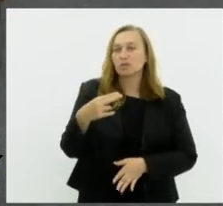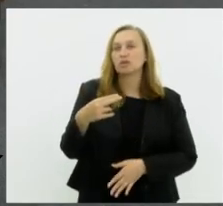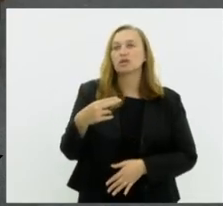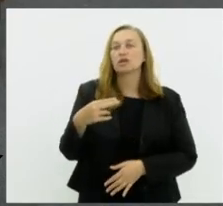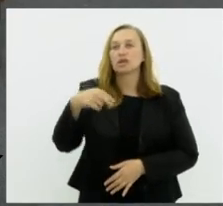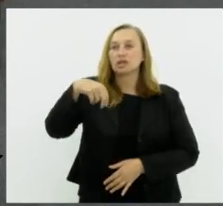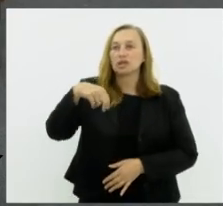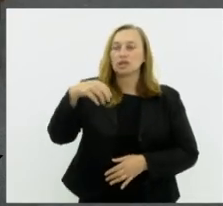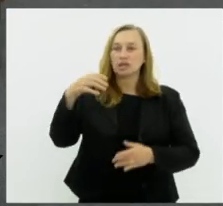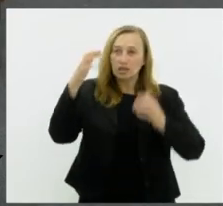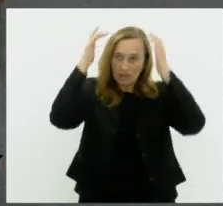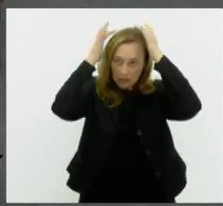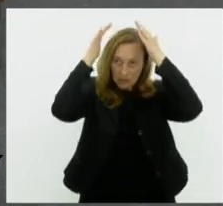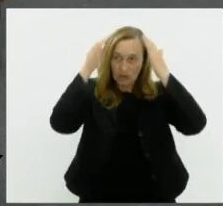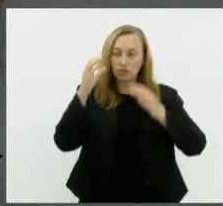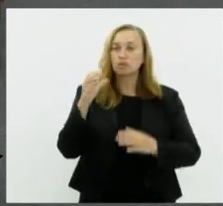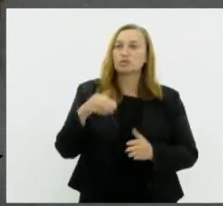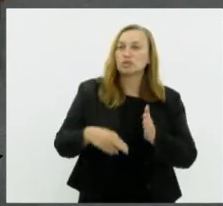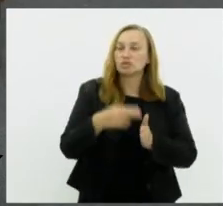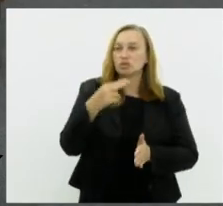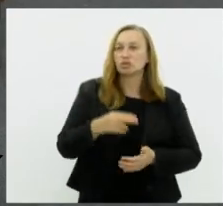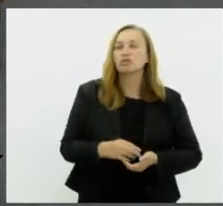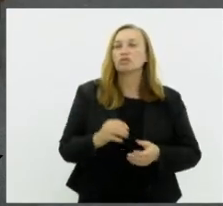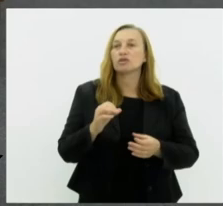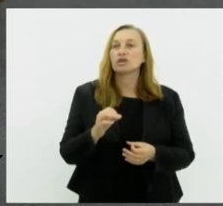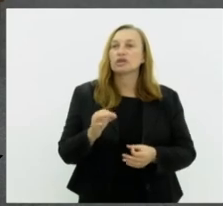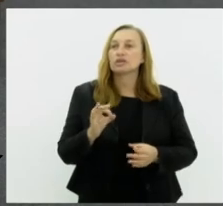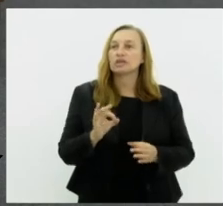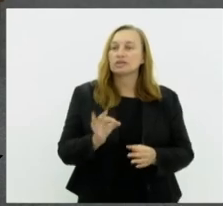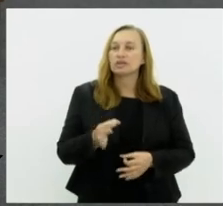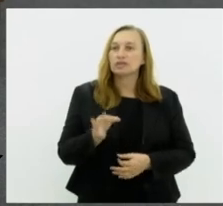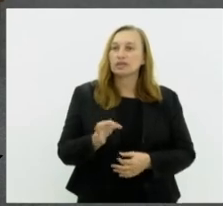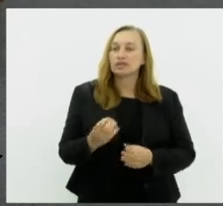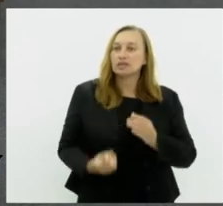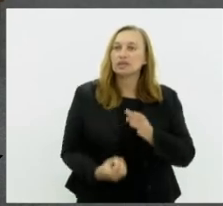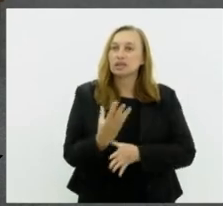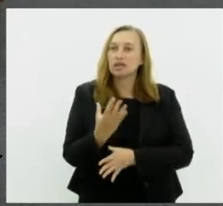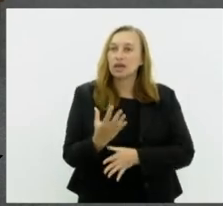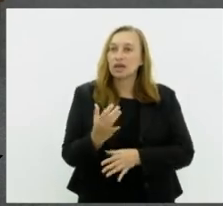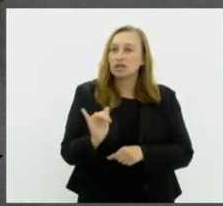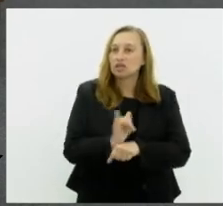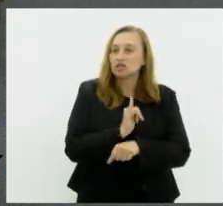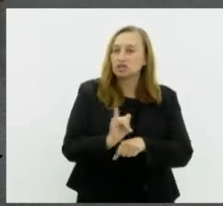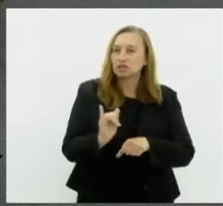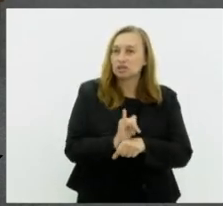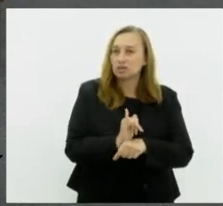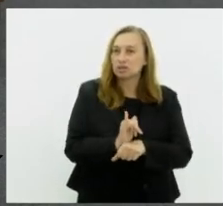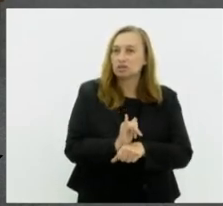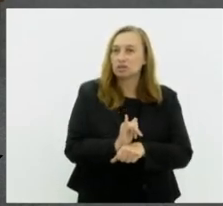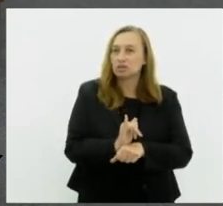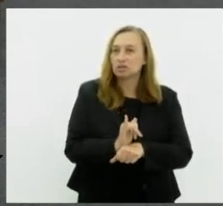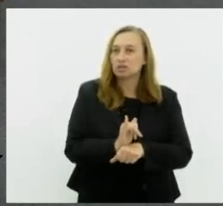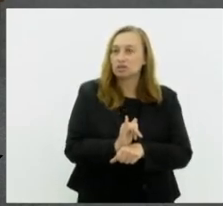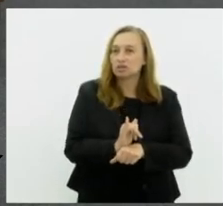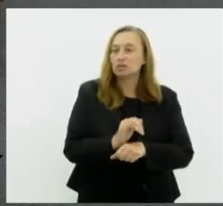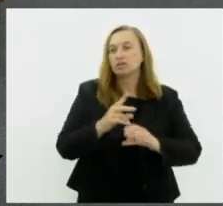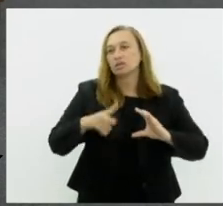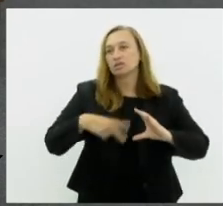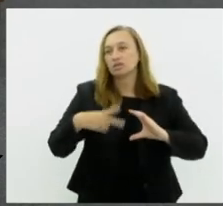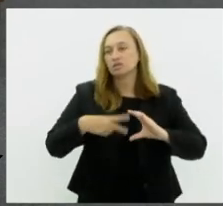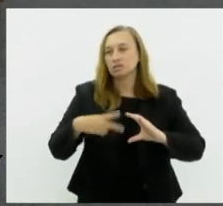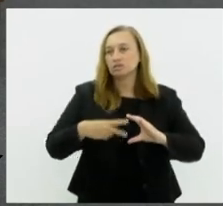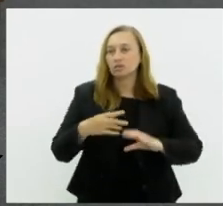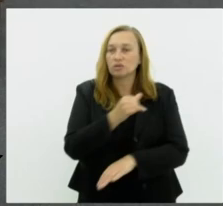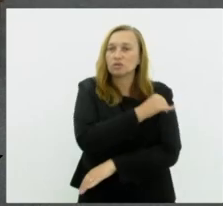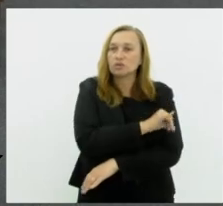foi a tentativa clara de criar obstáculo e óbices na Câmara Municipal do Rio,